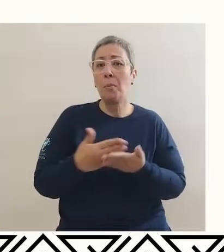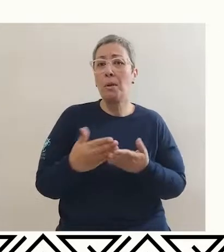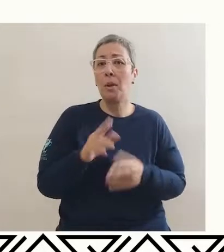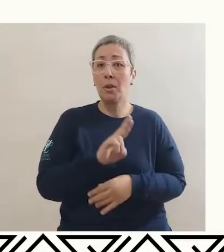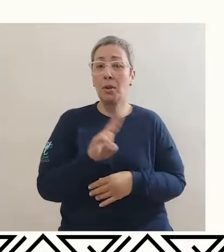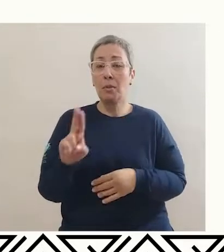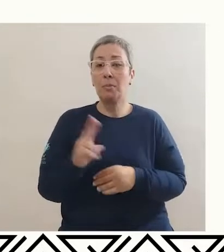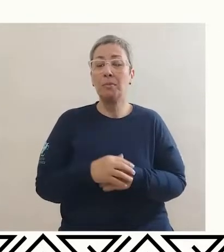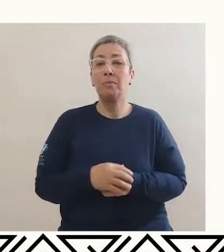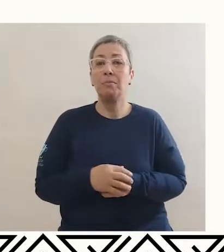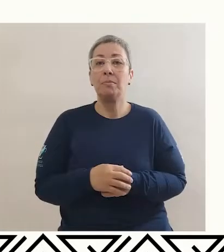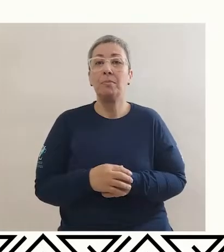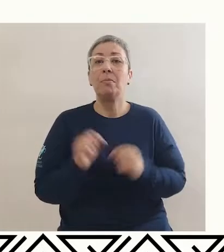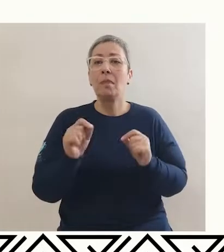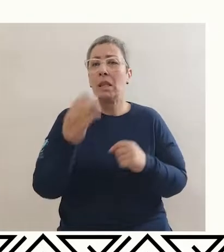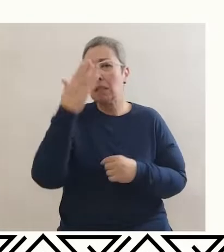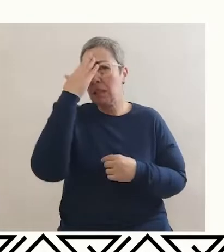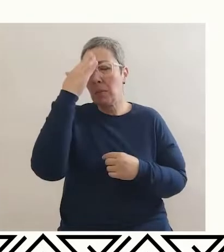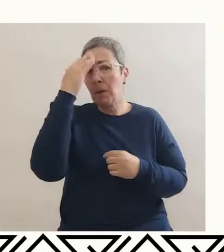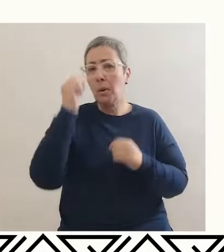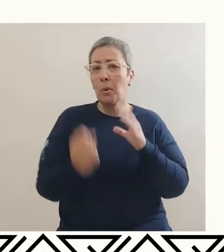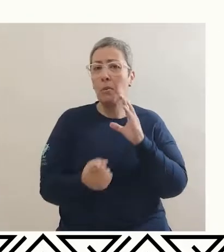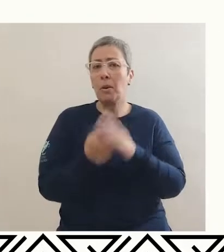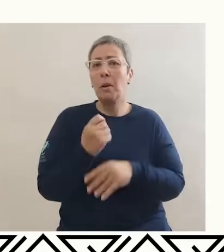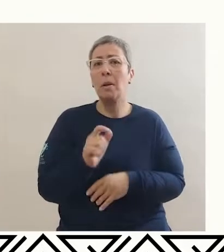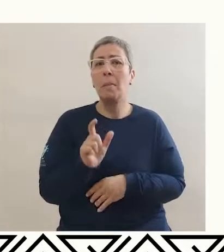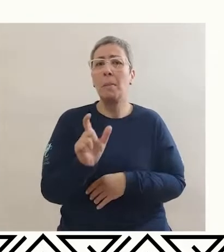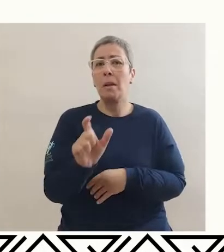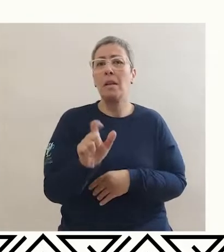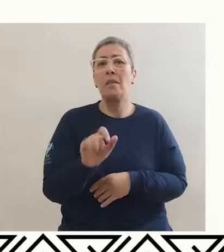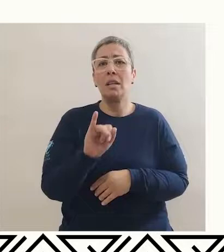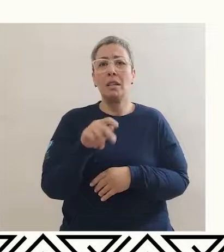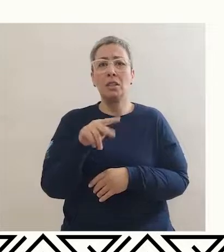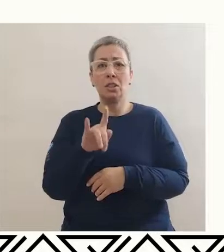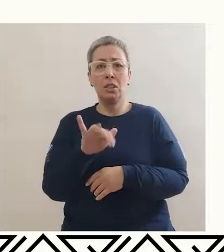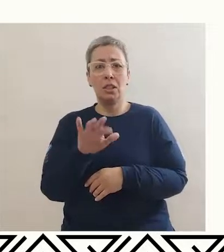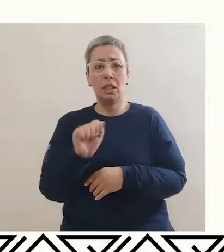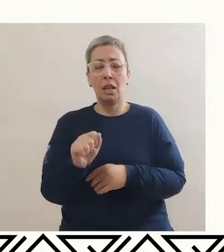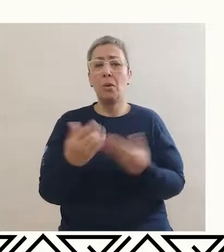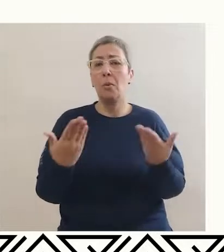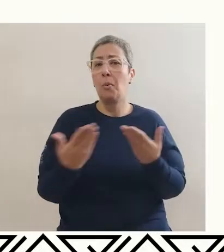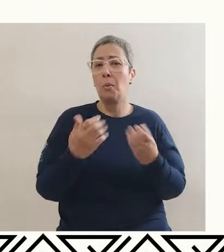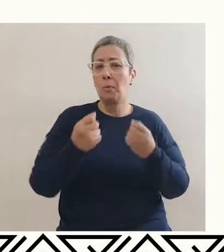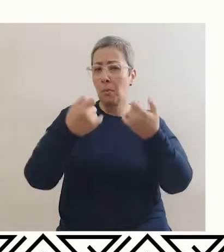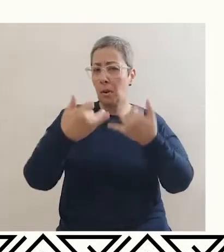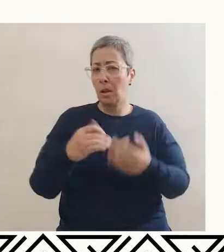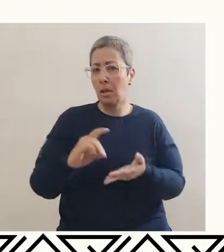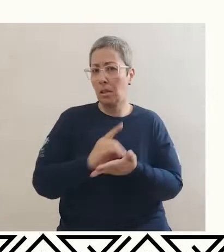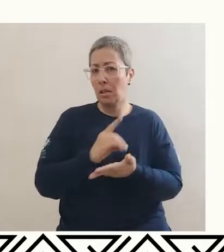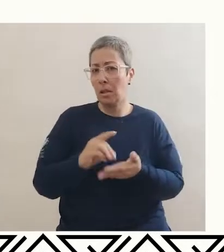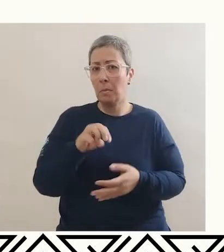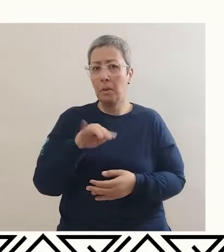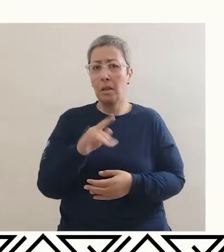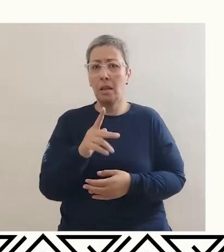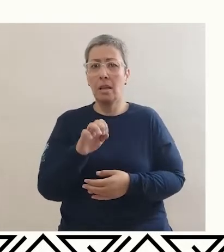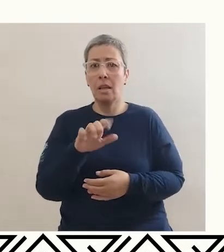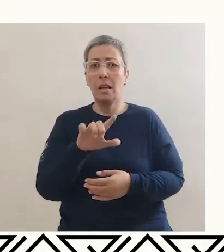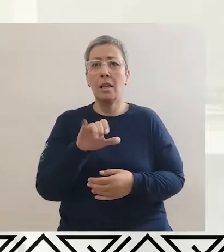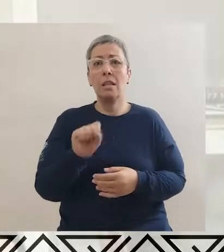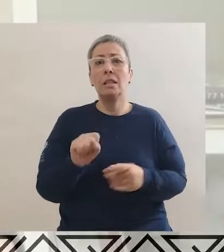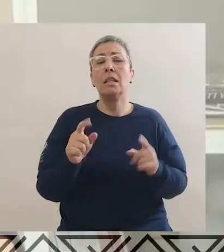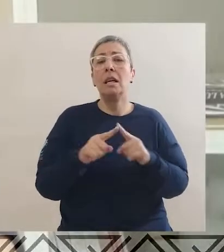mundo? Representando 5.000 culturas diferentes e estando localizado em cerca de